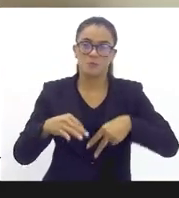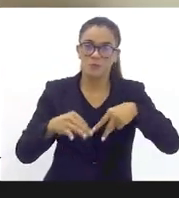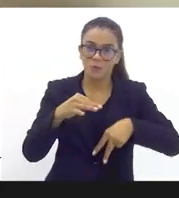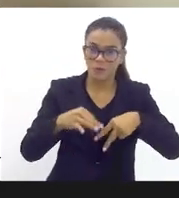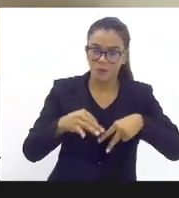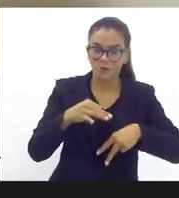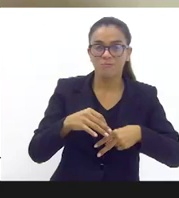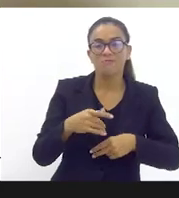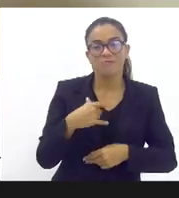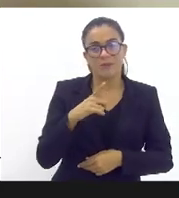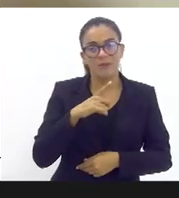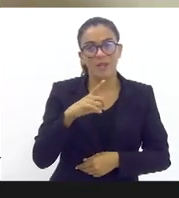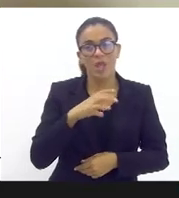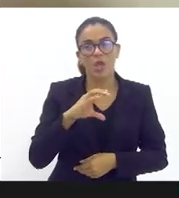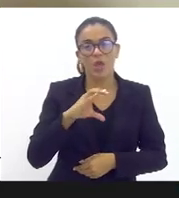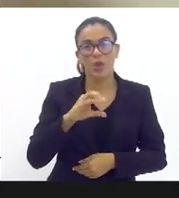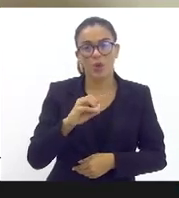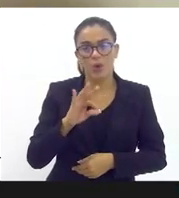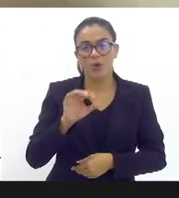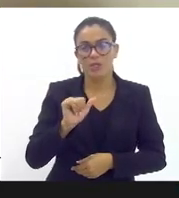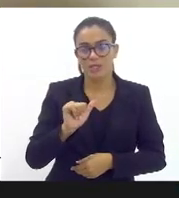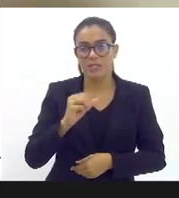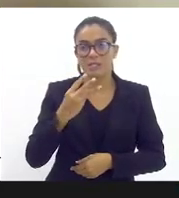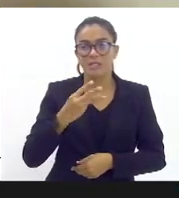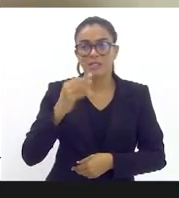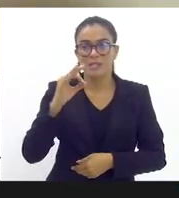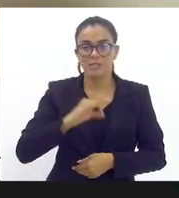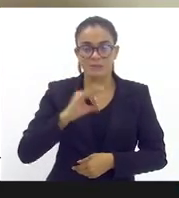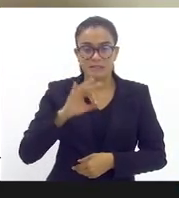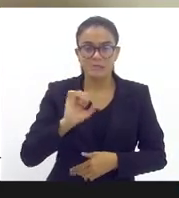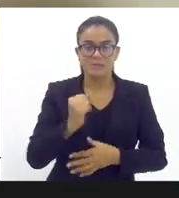nós temos a cota de 3% garantida.